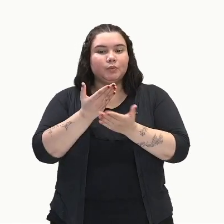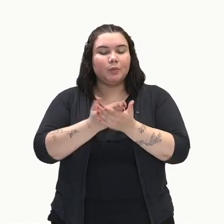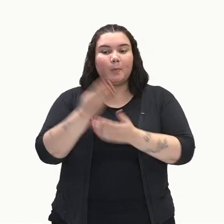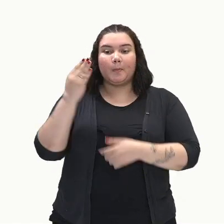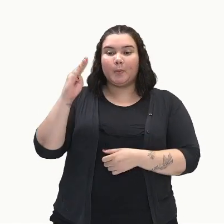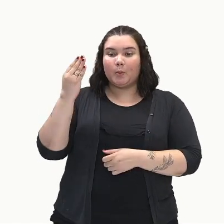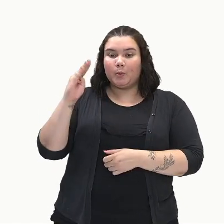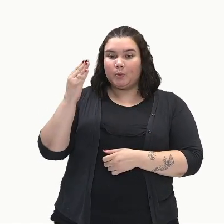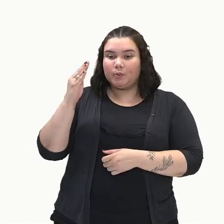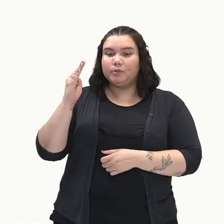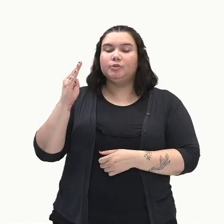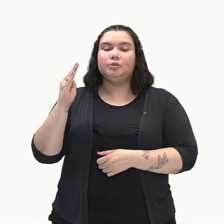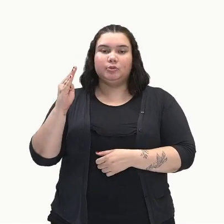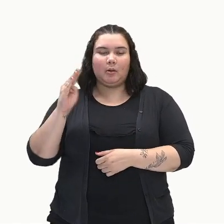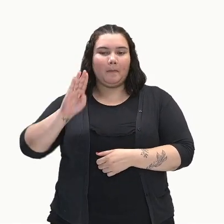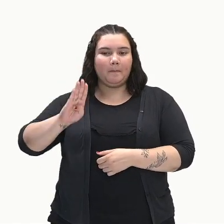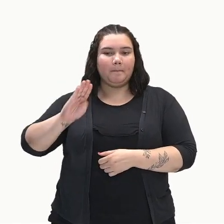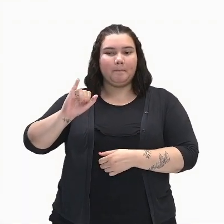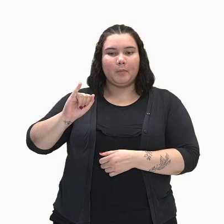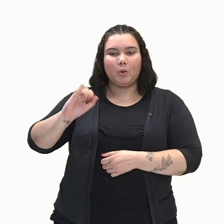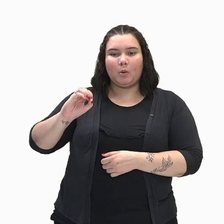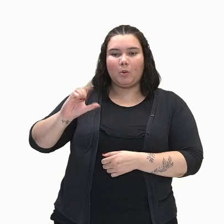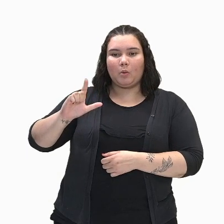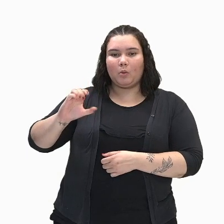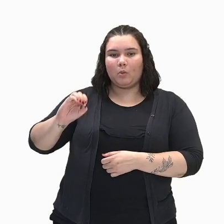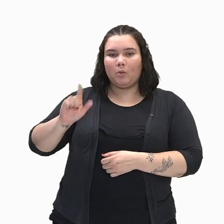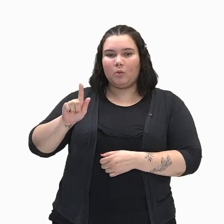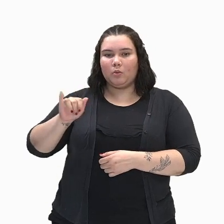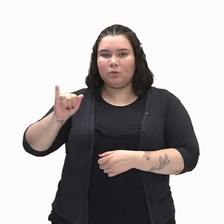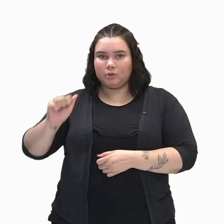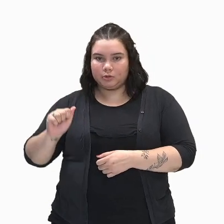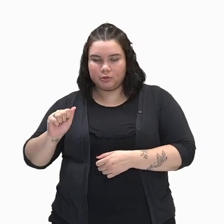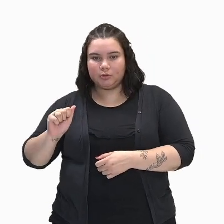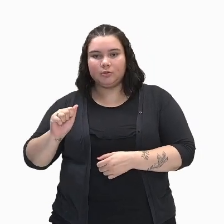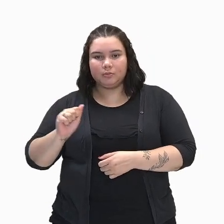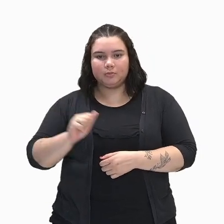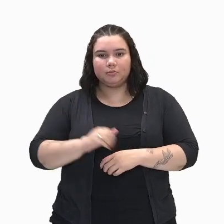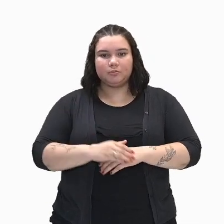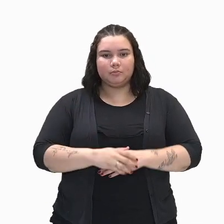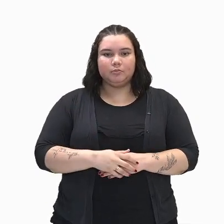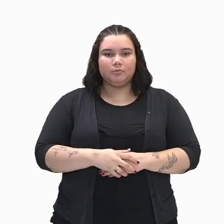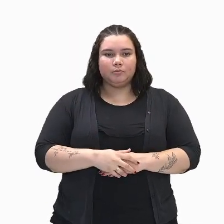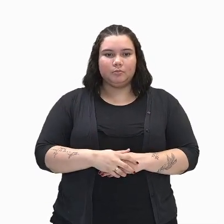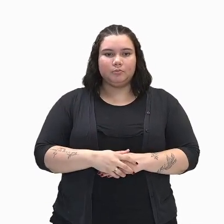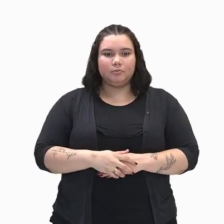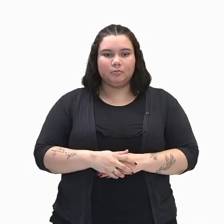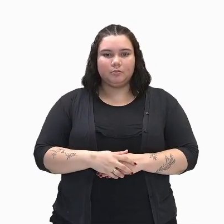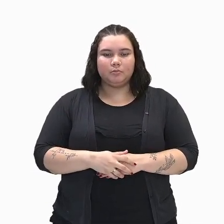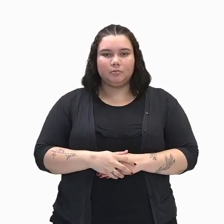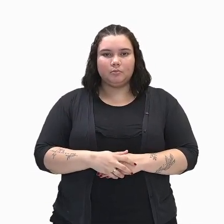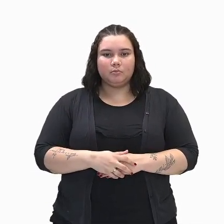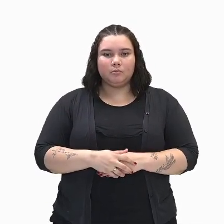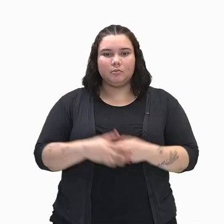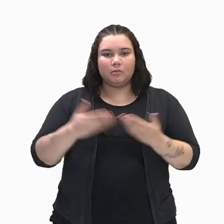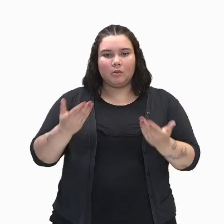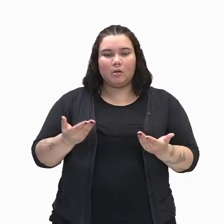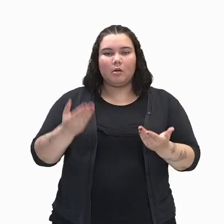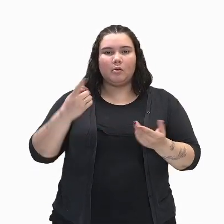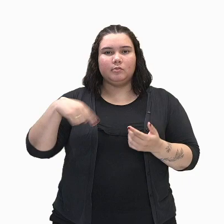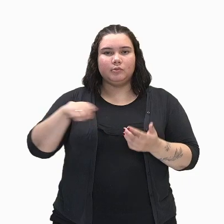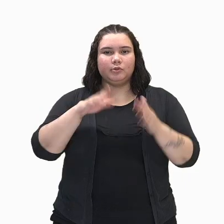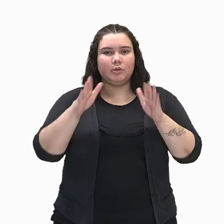biologia, né? Já viram como que funciona a